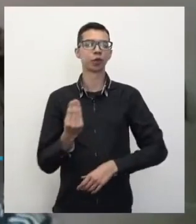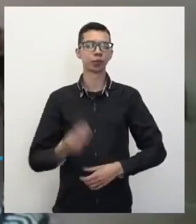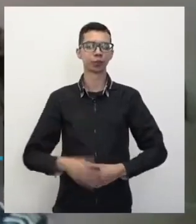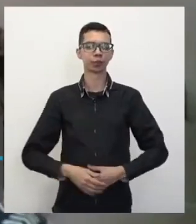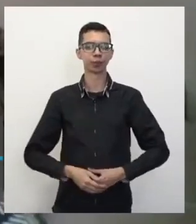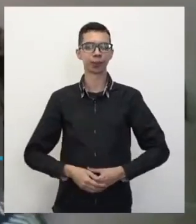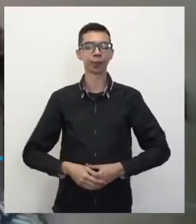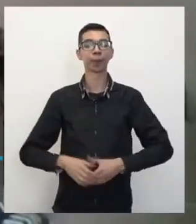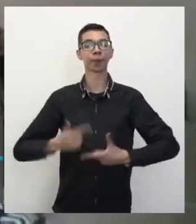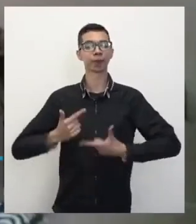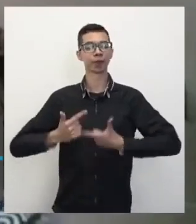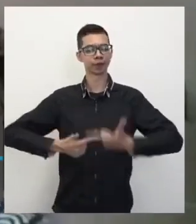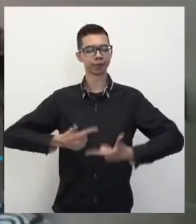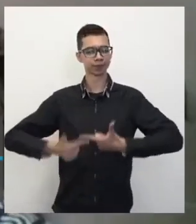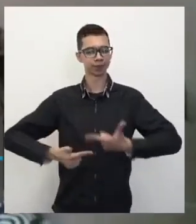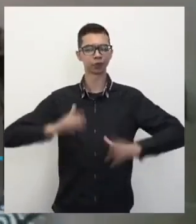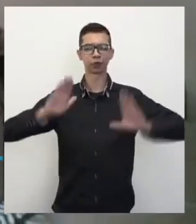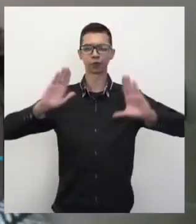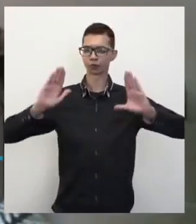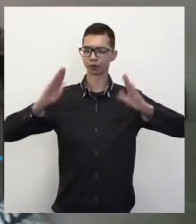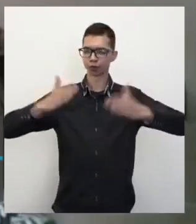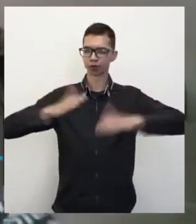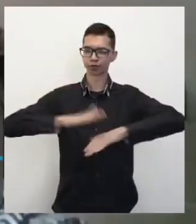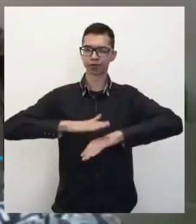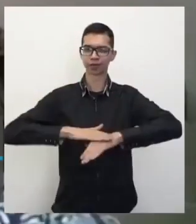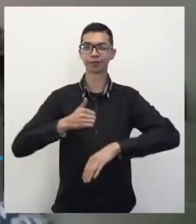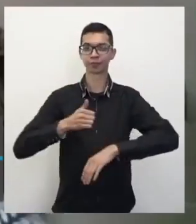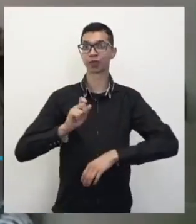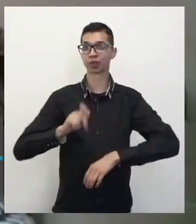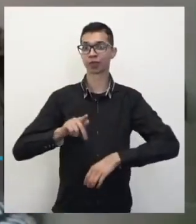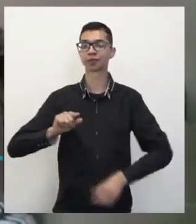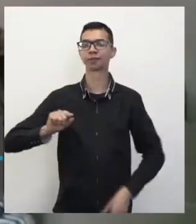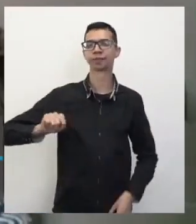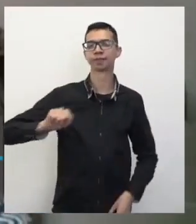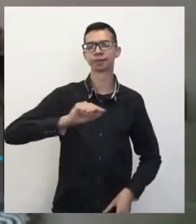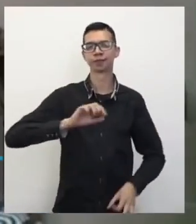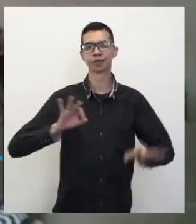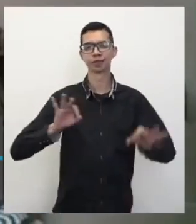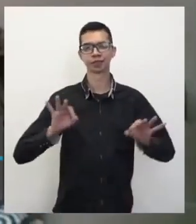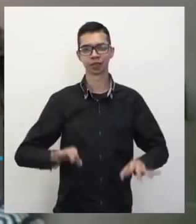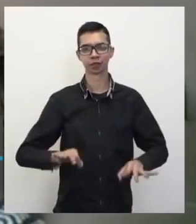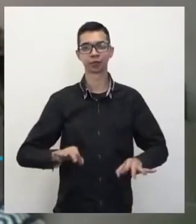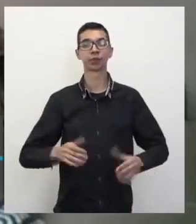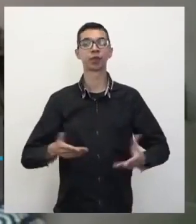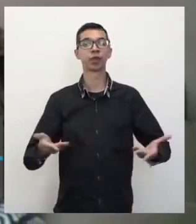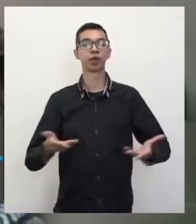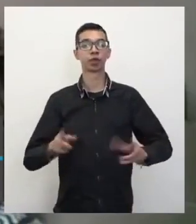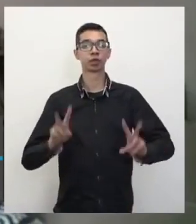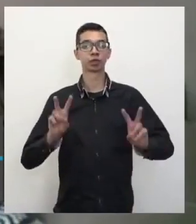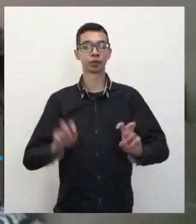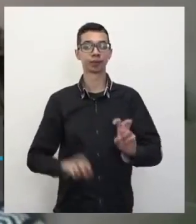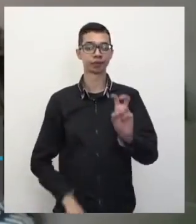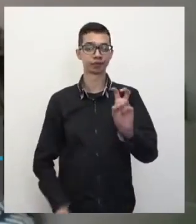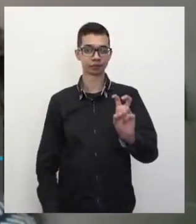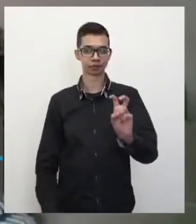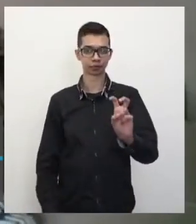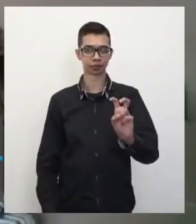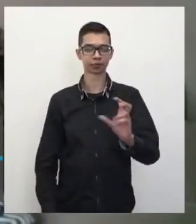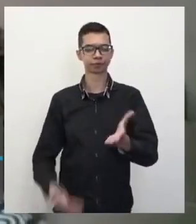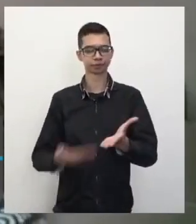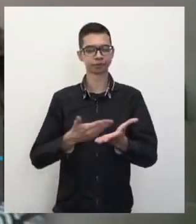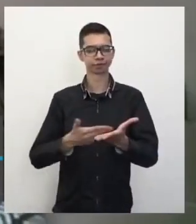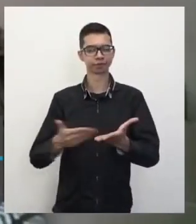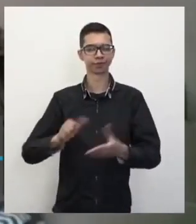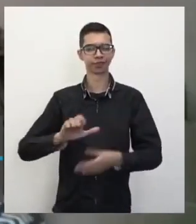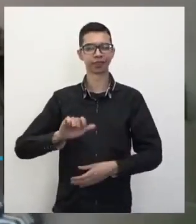muito trabalho e dedicação, ok? Então, vocês acertaram. A questão 5 agora. Vamos lá, Elaine, o que tem